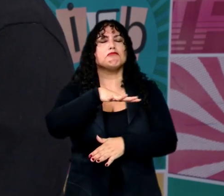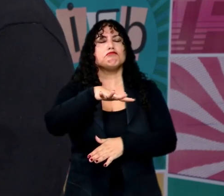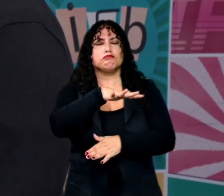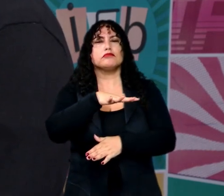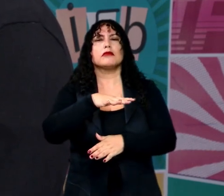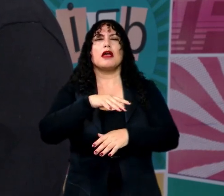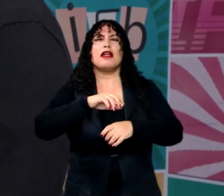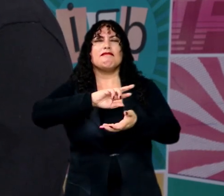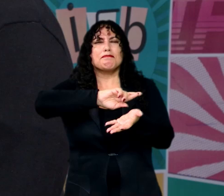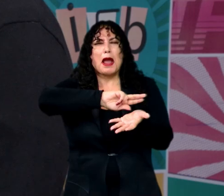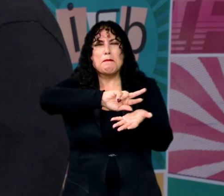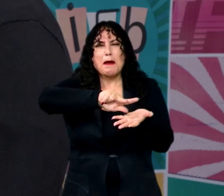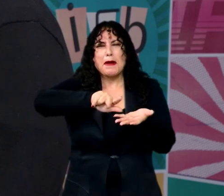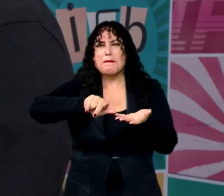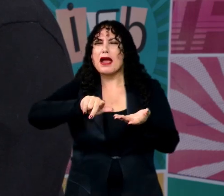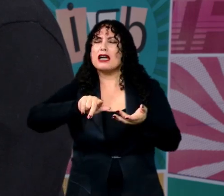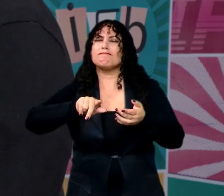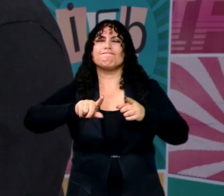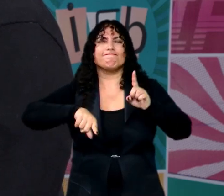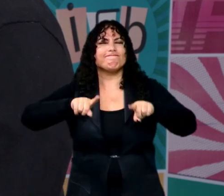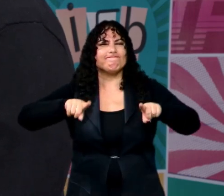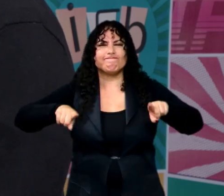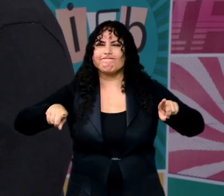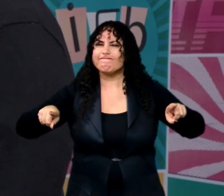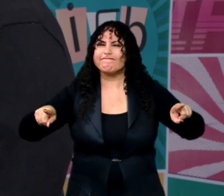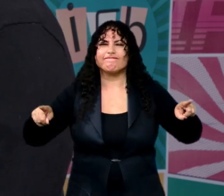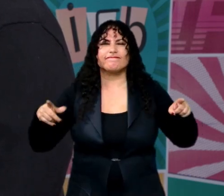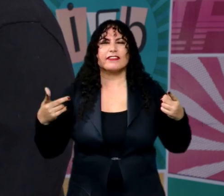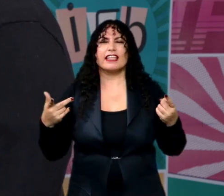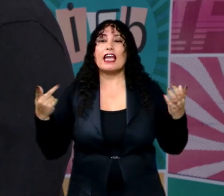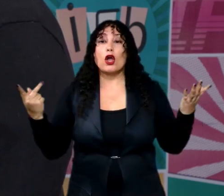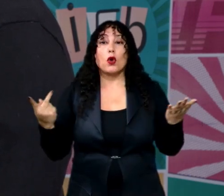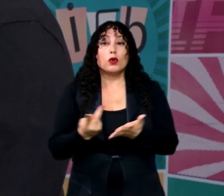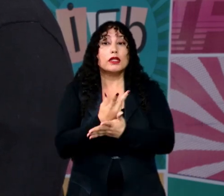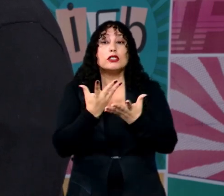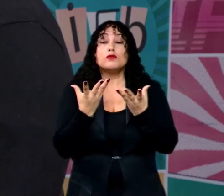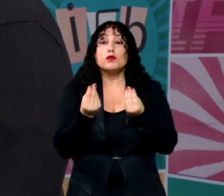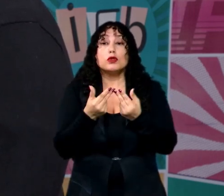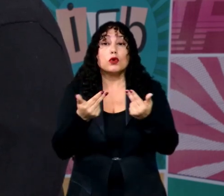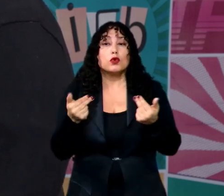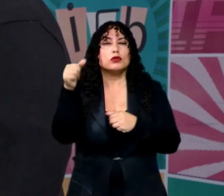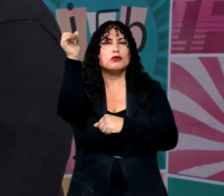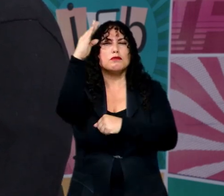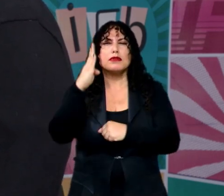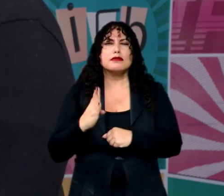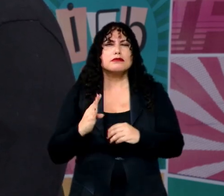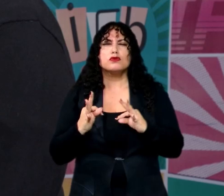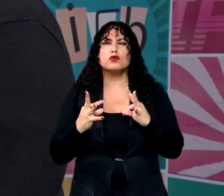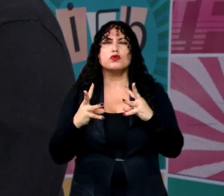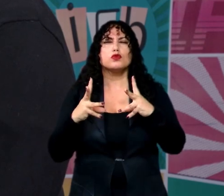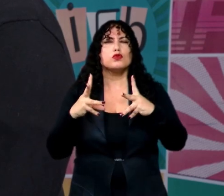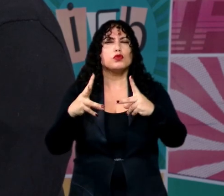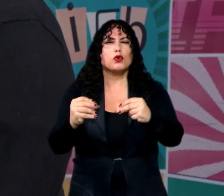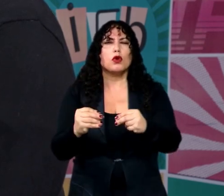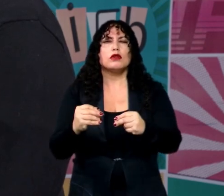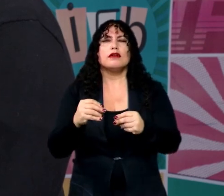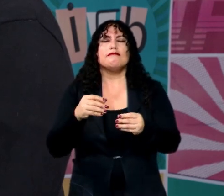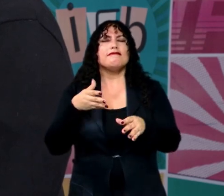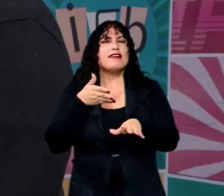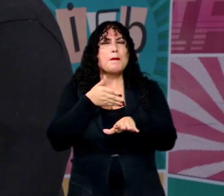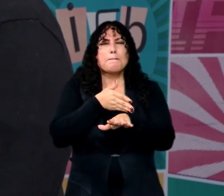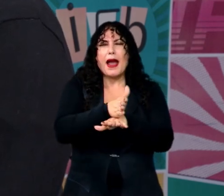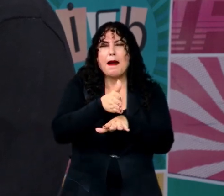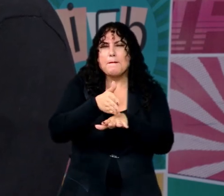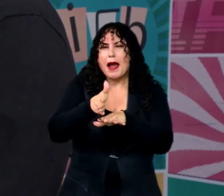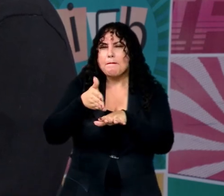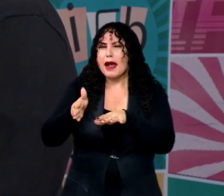muito diversas e variadas mesmo. Tem muita coisa acontecendo no Brasil todo, uhum, em várias linhas